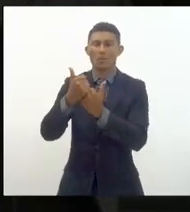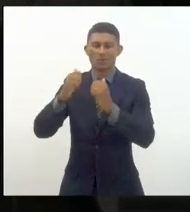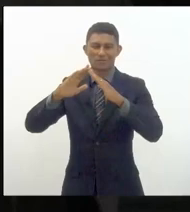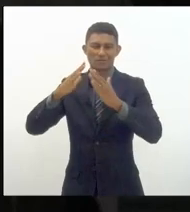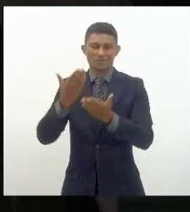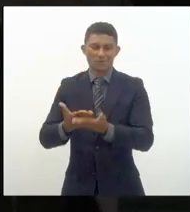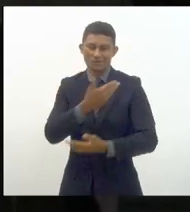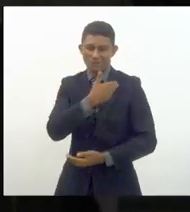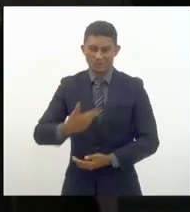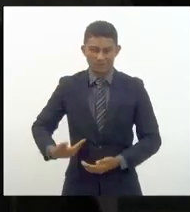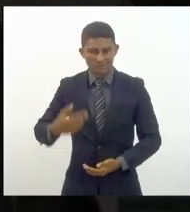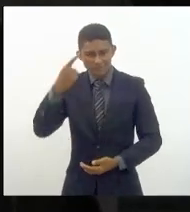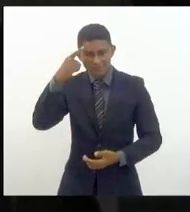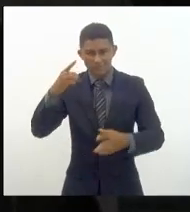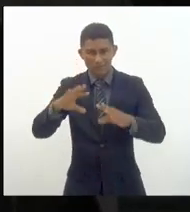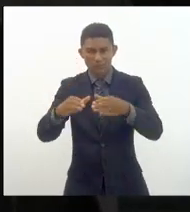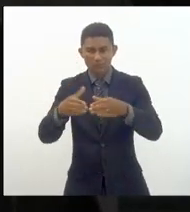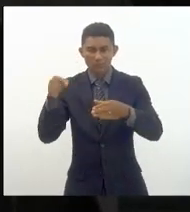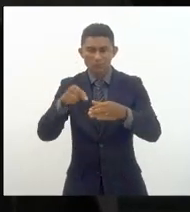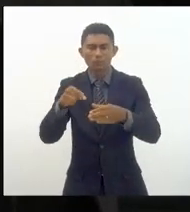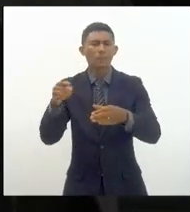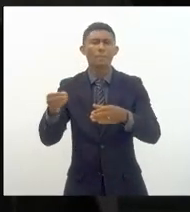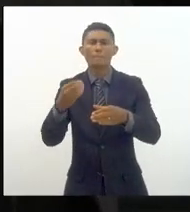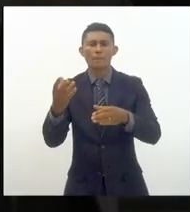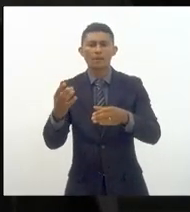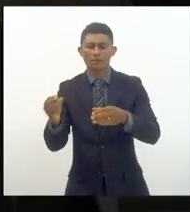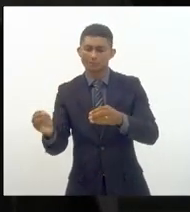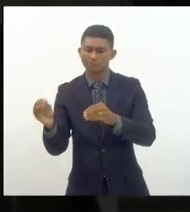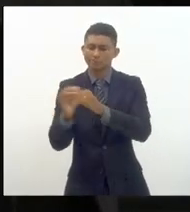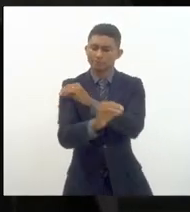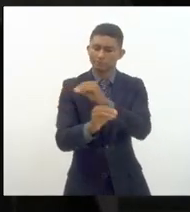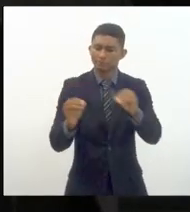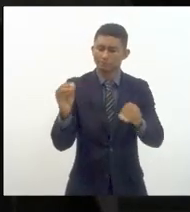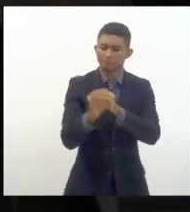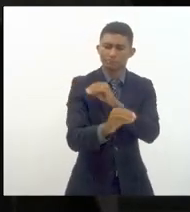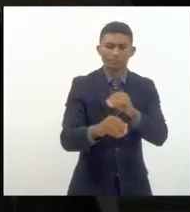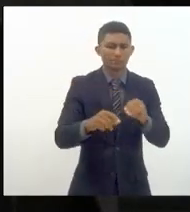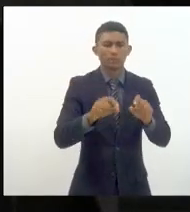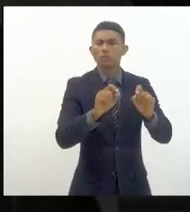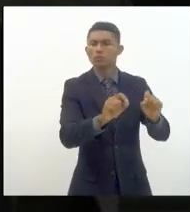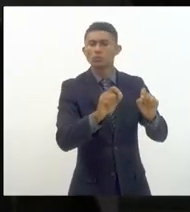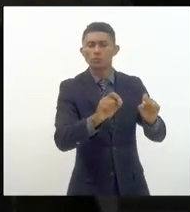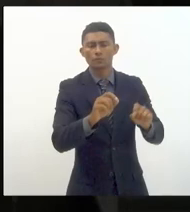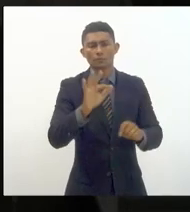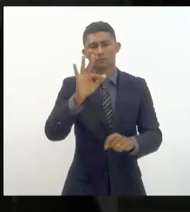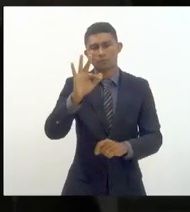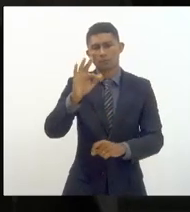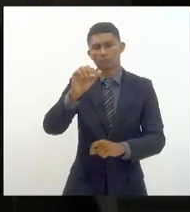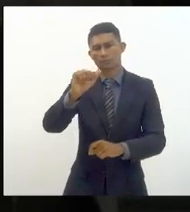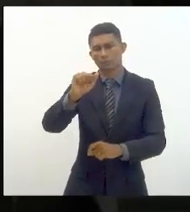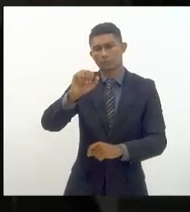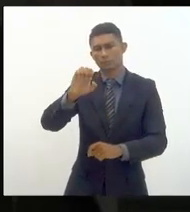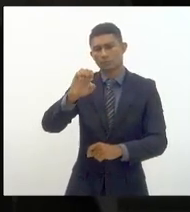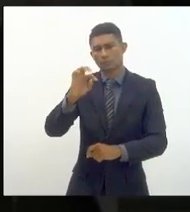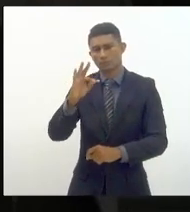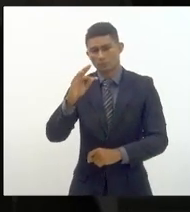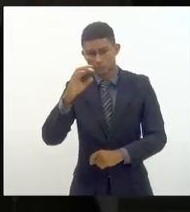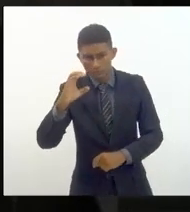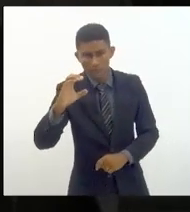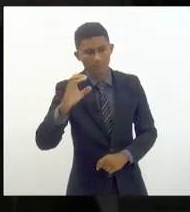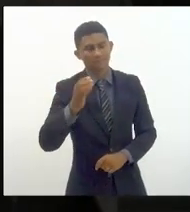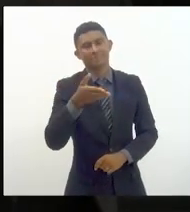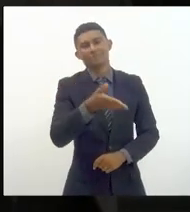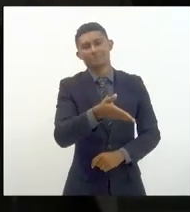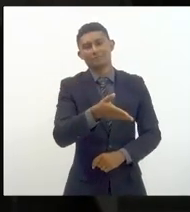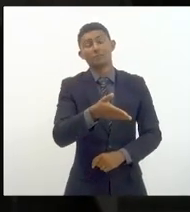modo que eles possam ser plenamente integrados aos quadros da Faetec não é o e portanto é um projeto que tem